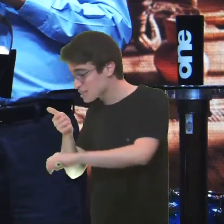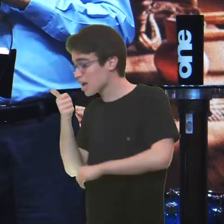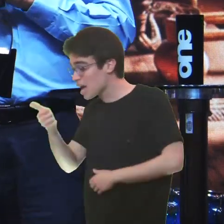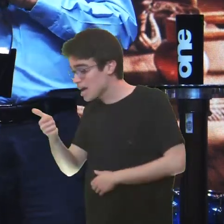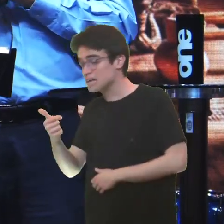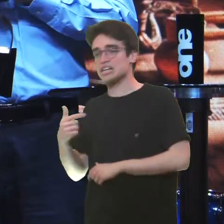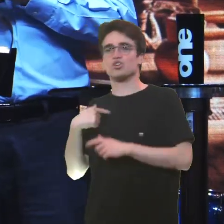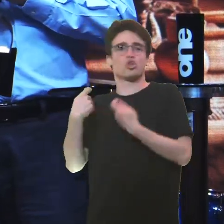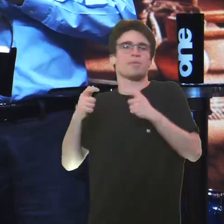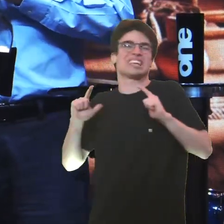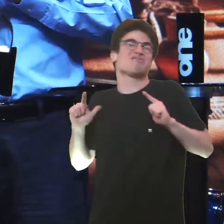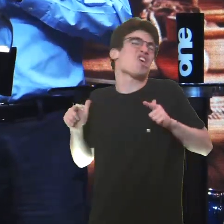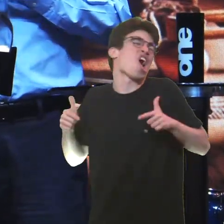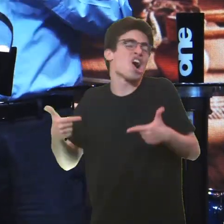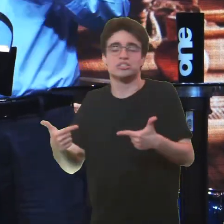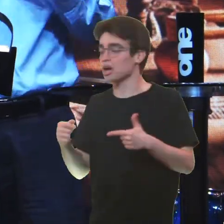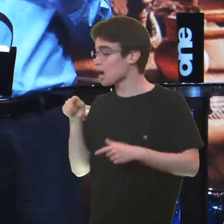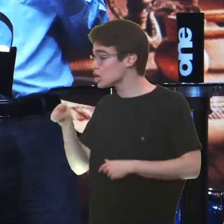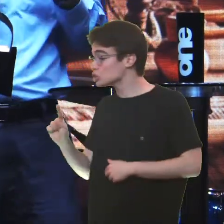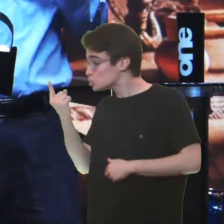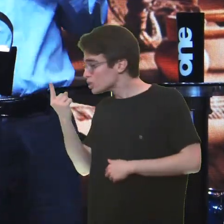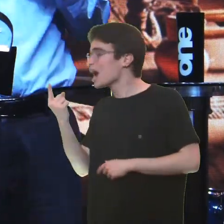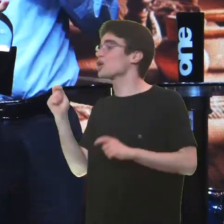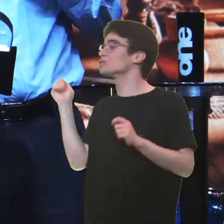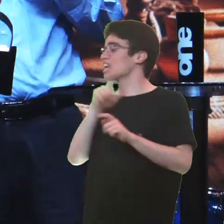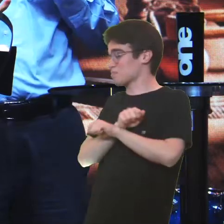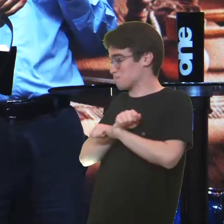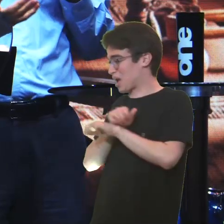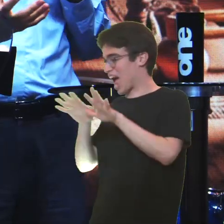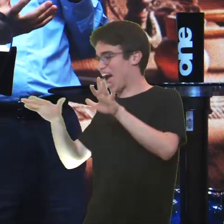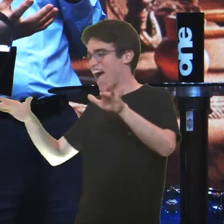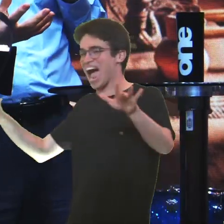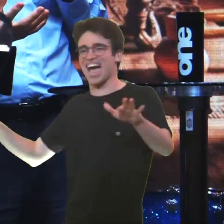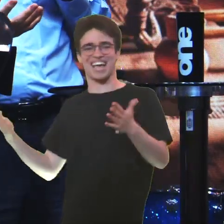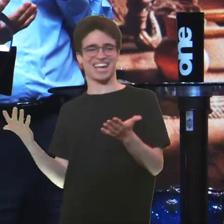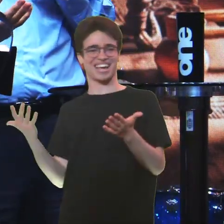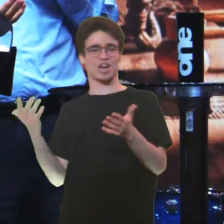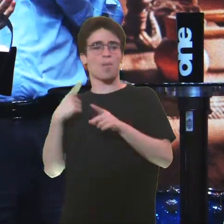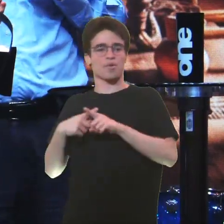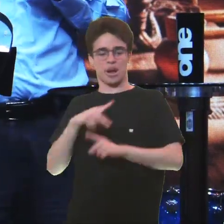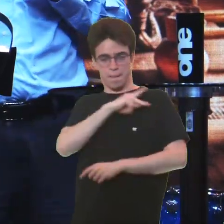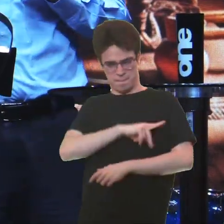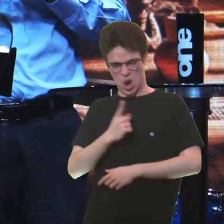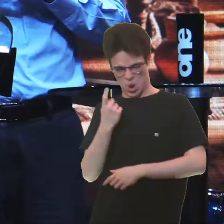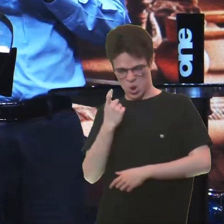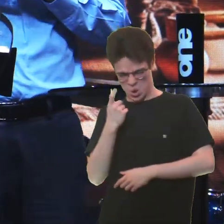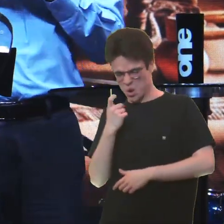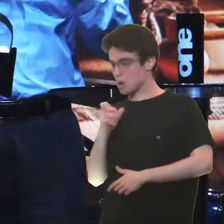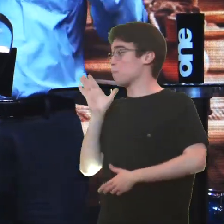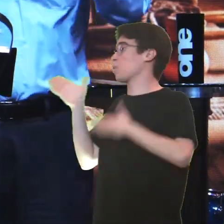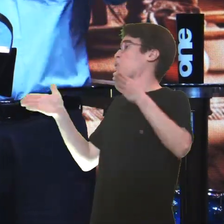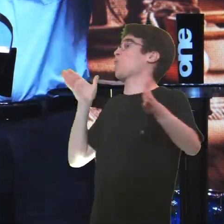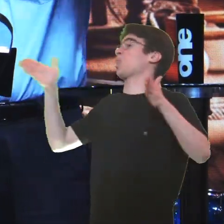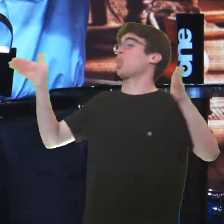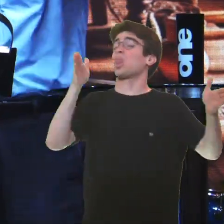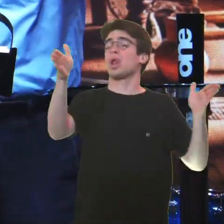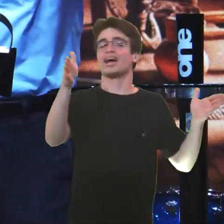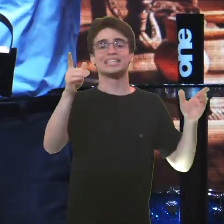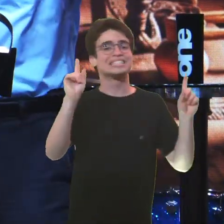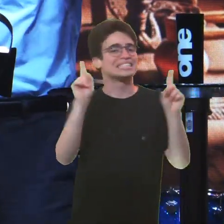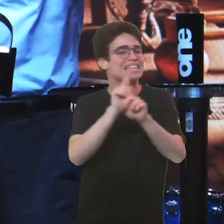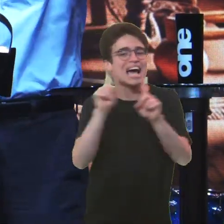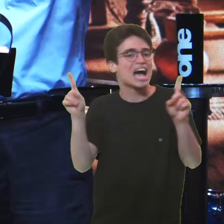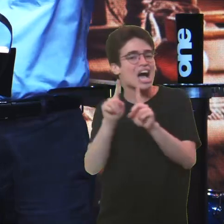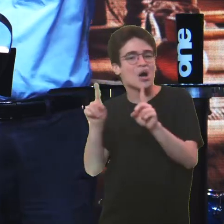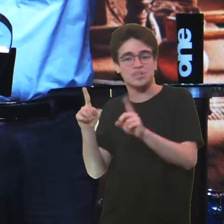com o evangelho grandes regiões. Pero no era él quien lo hacía Mas personalmente. não era ele quem fazia isso pessoalmente. Él fundaba una sola